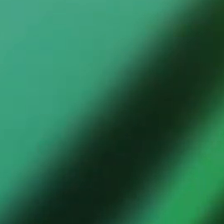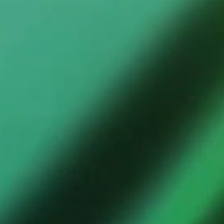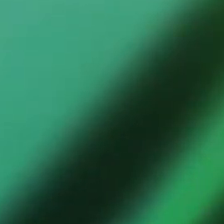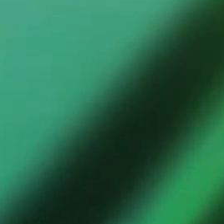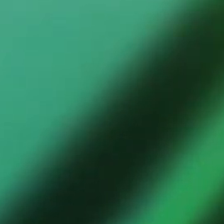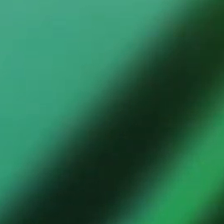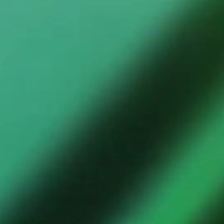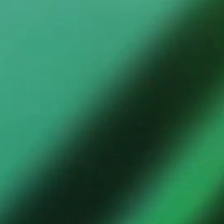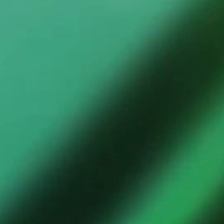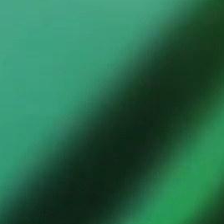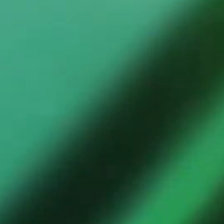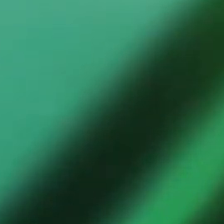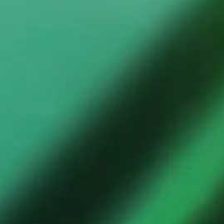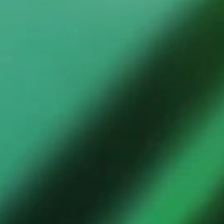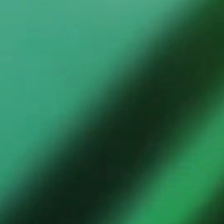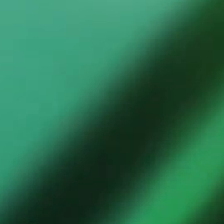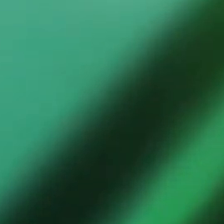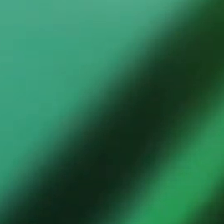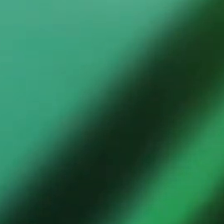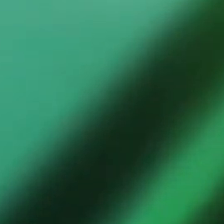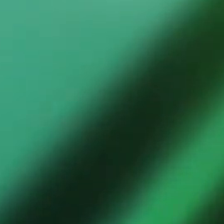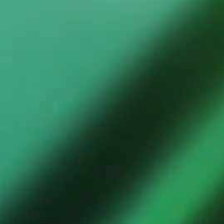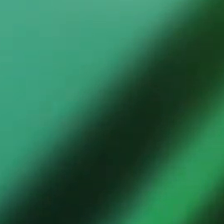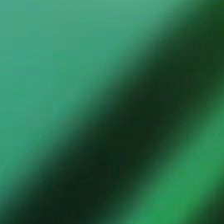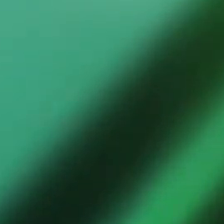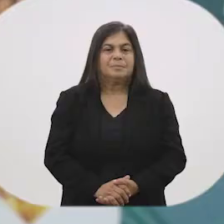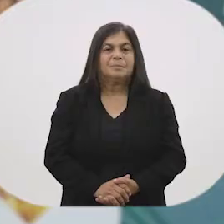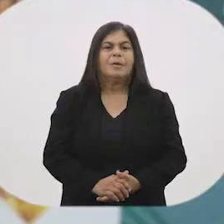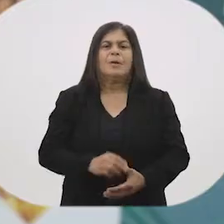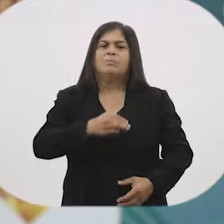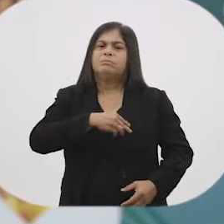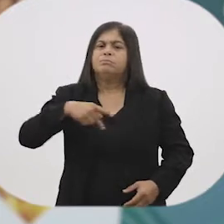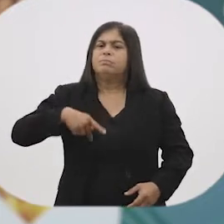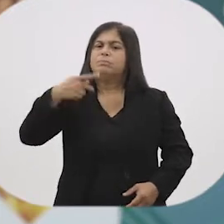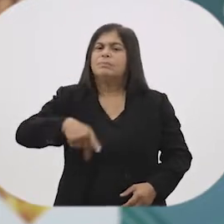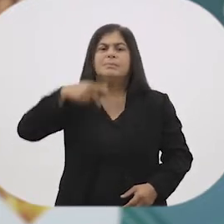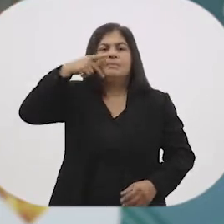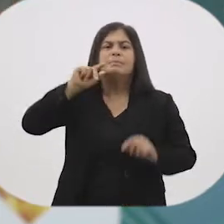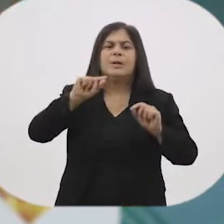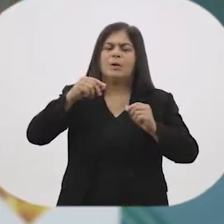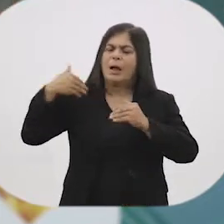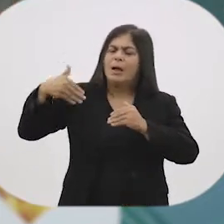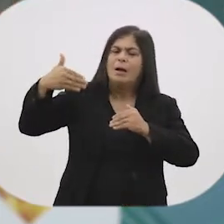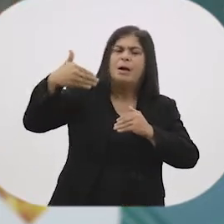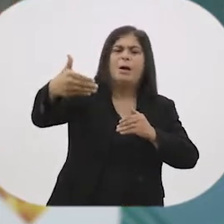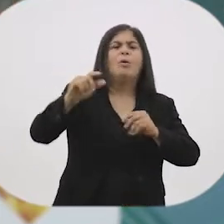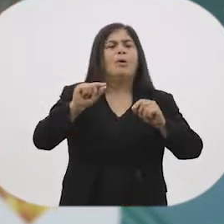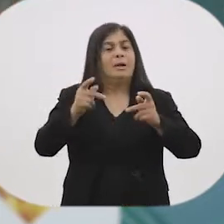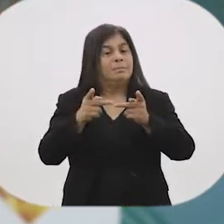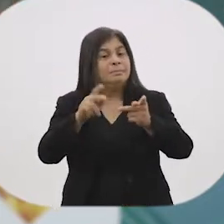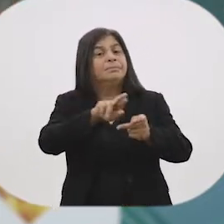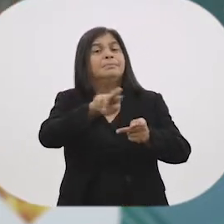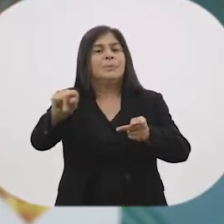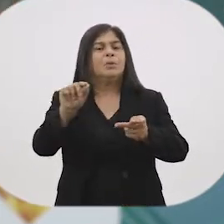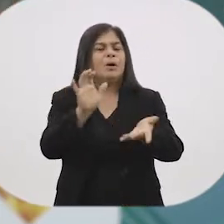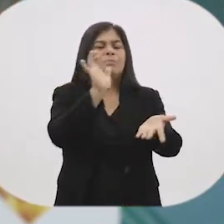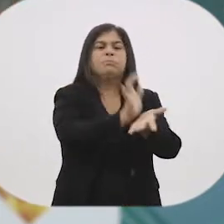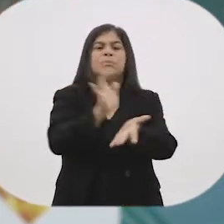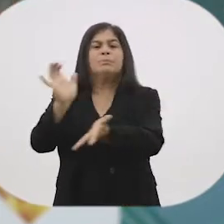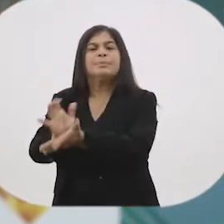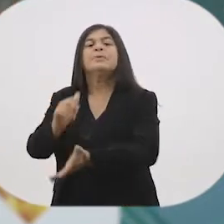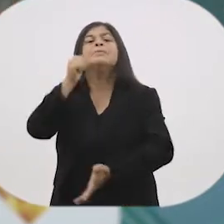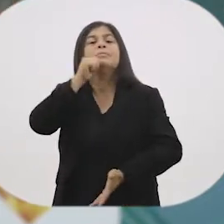não não o ministério público da paraíba vem desenvolvendo projetos